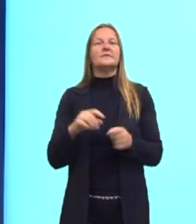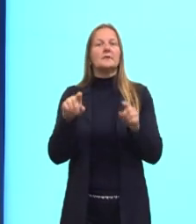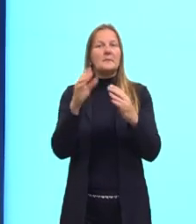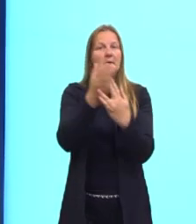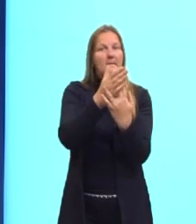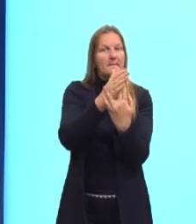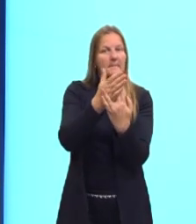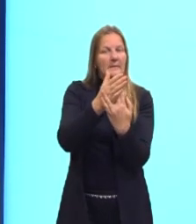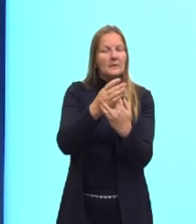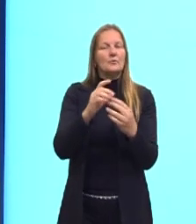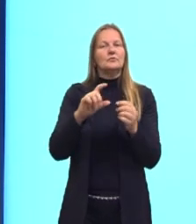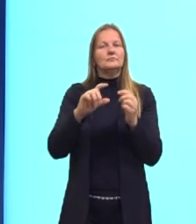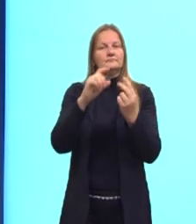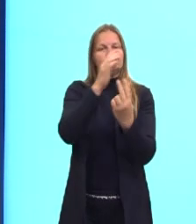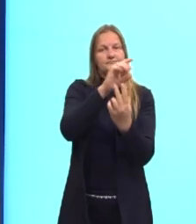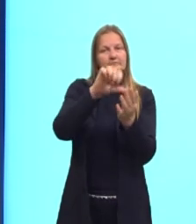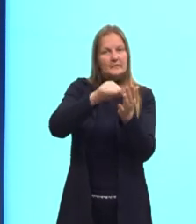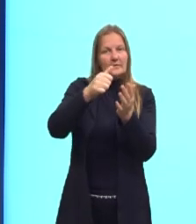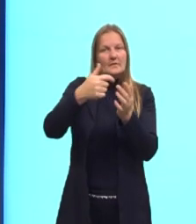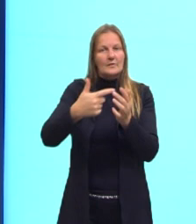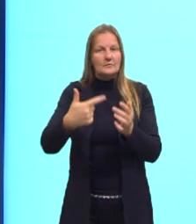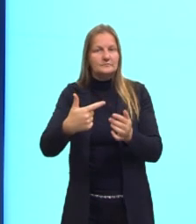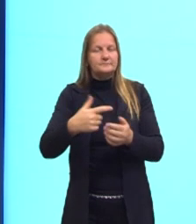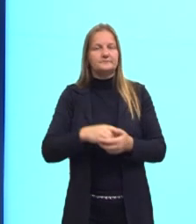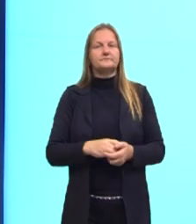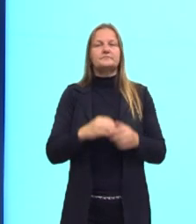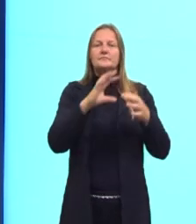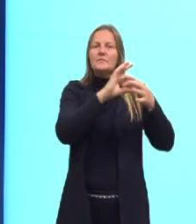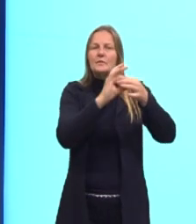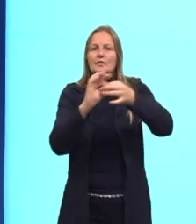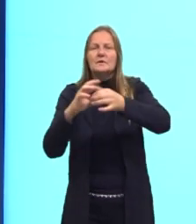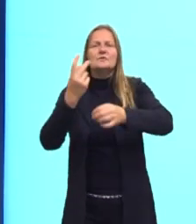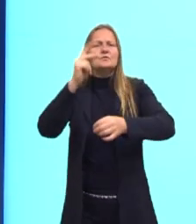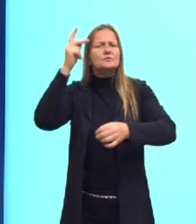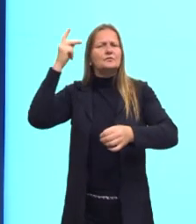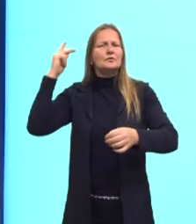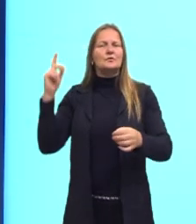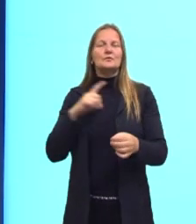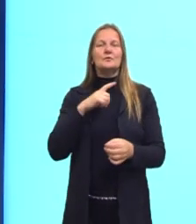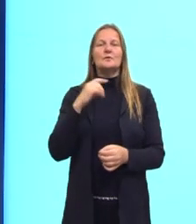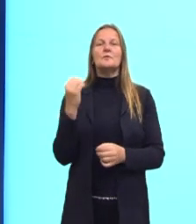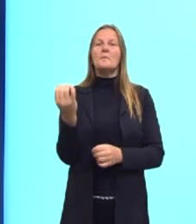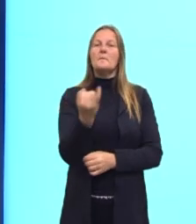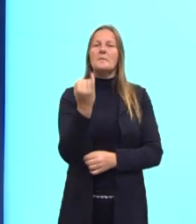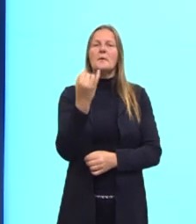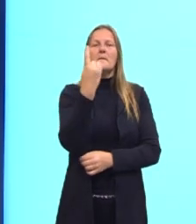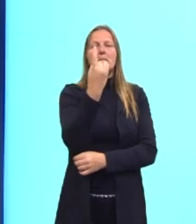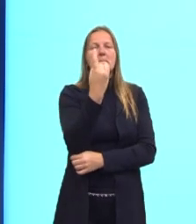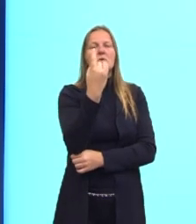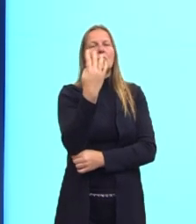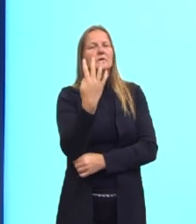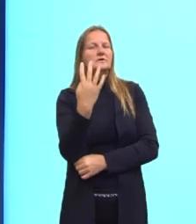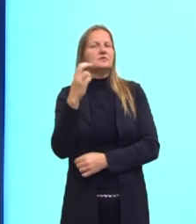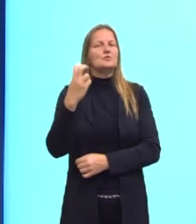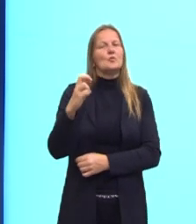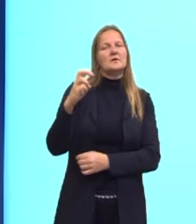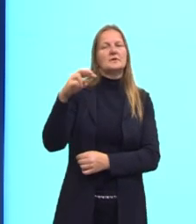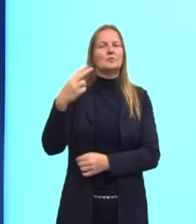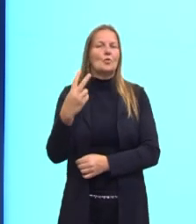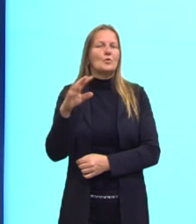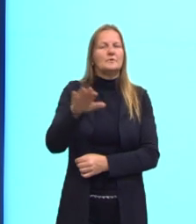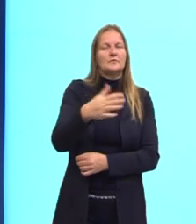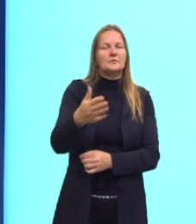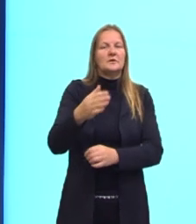né primeiro Barroco depois do Rococó dentro desse contexto histórico então ali por volta de 1452